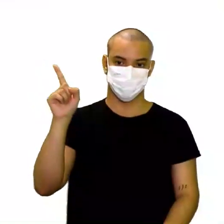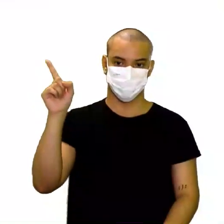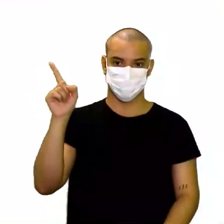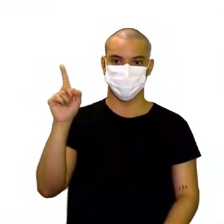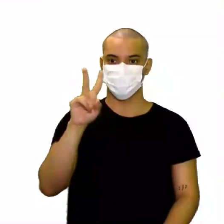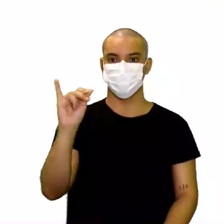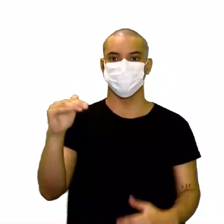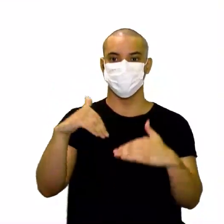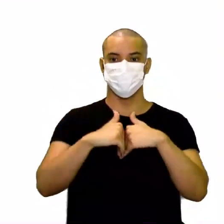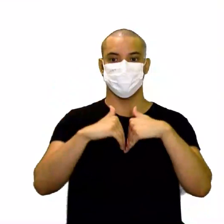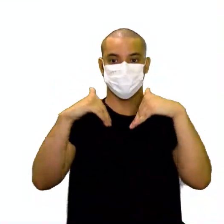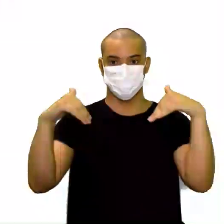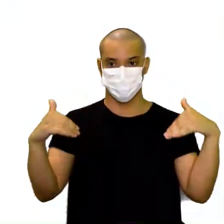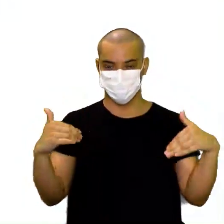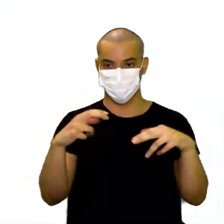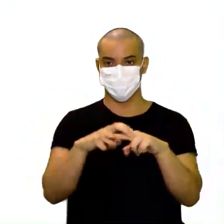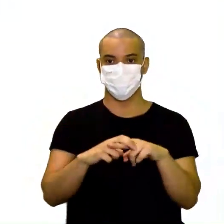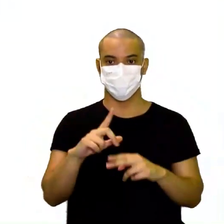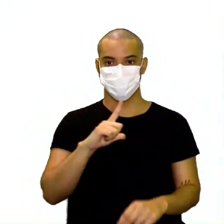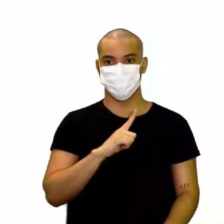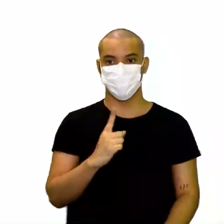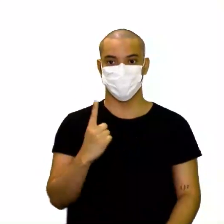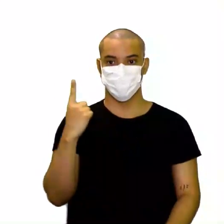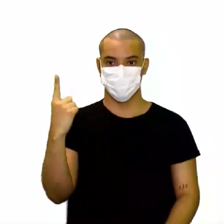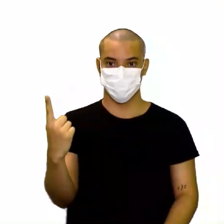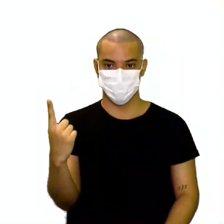se dividir. Então, eu vou ter um para cá